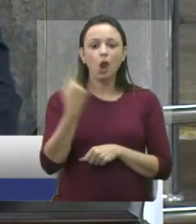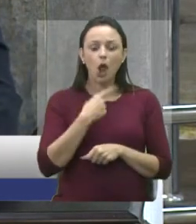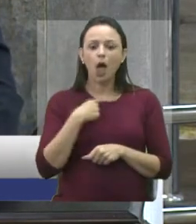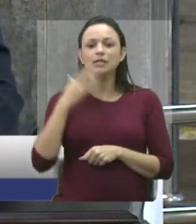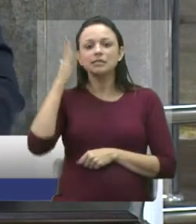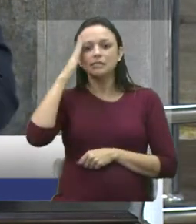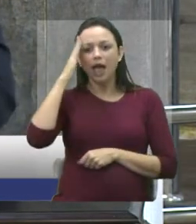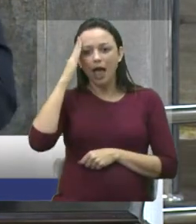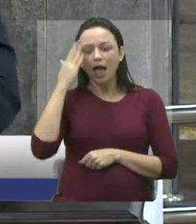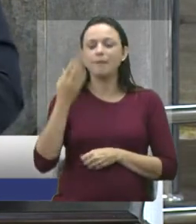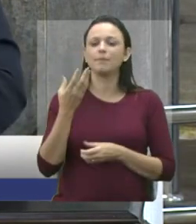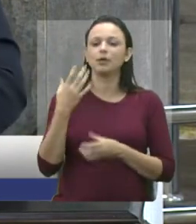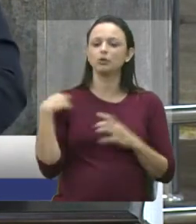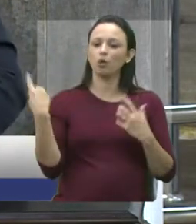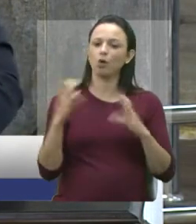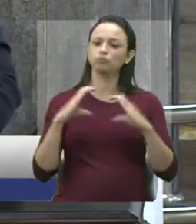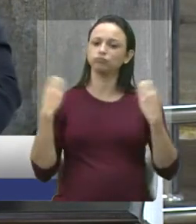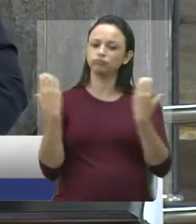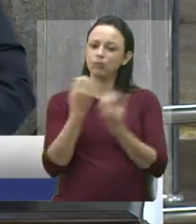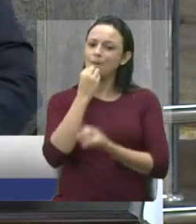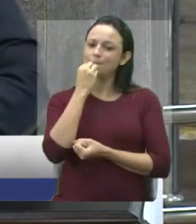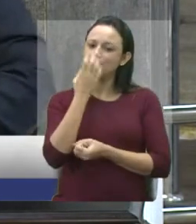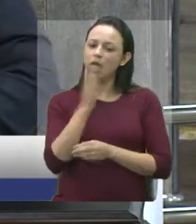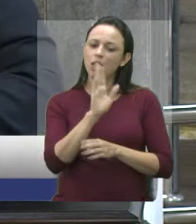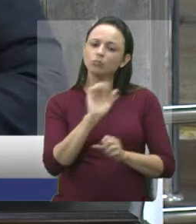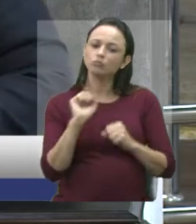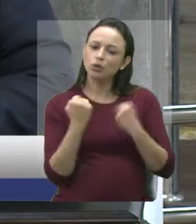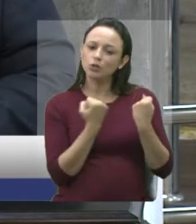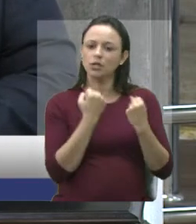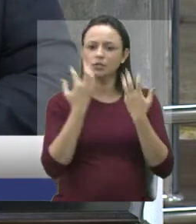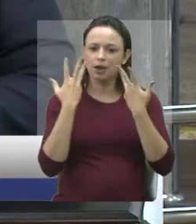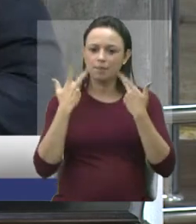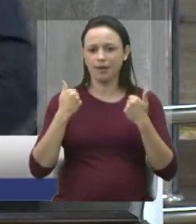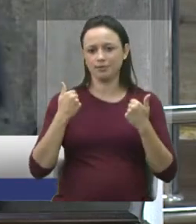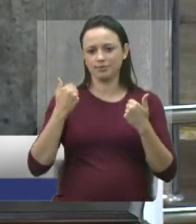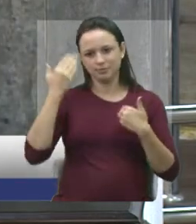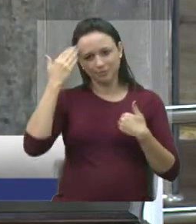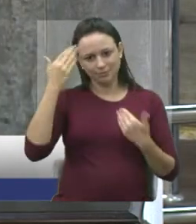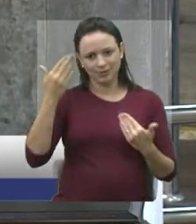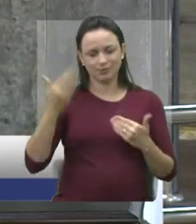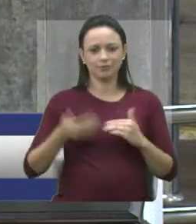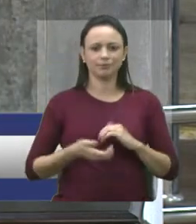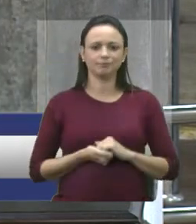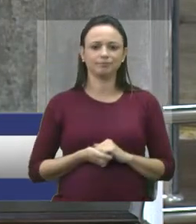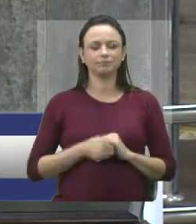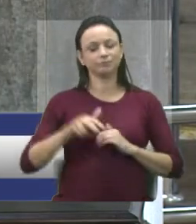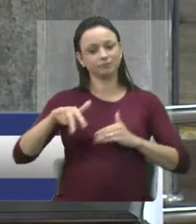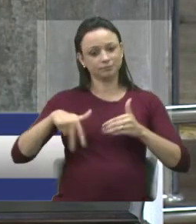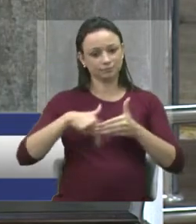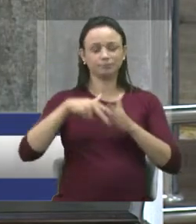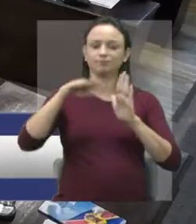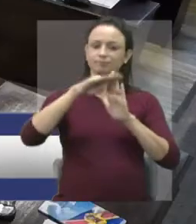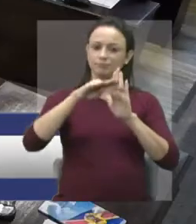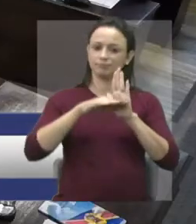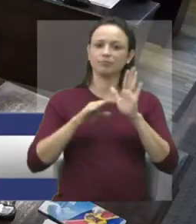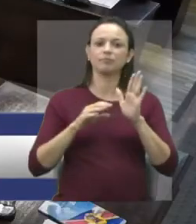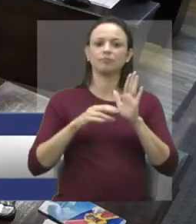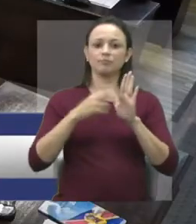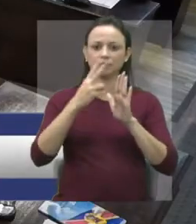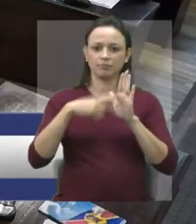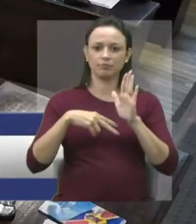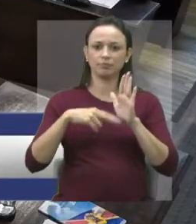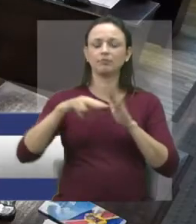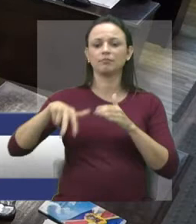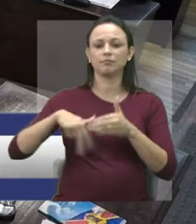acaba protegendo os animais. Muito obrigado. A palavra continua dentro do expediente. Com a